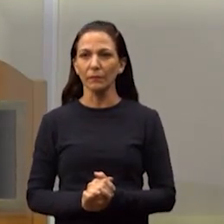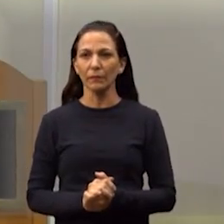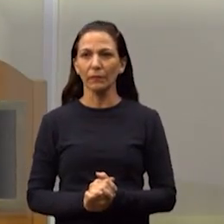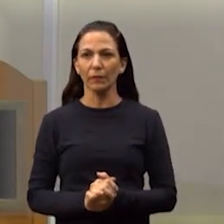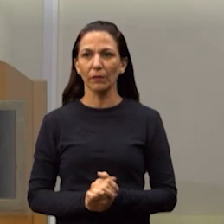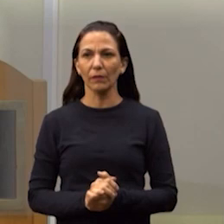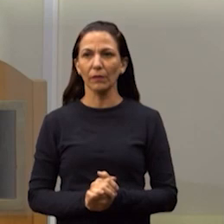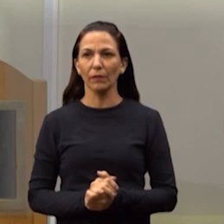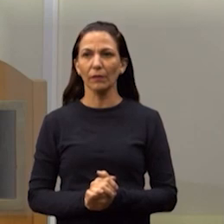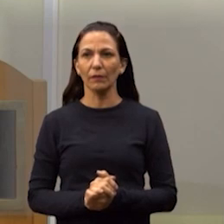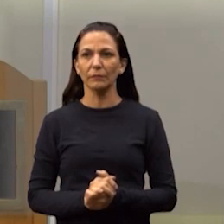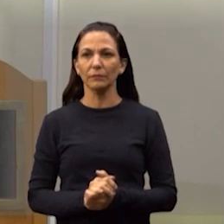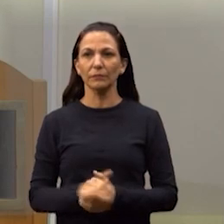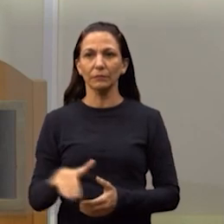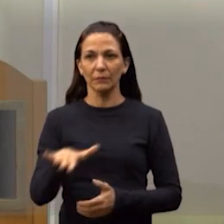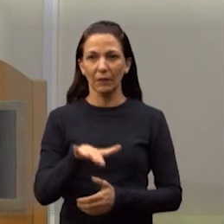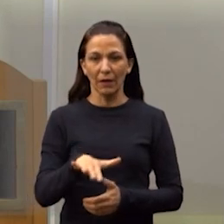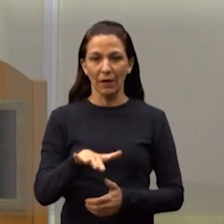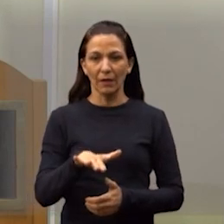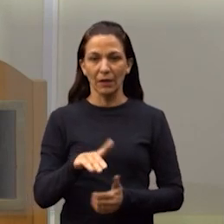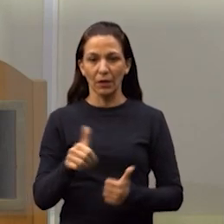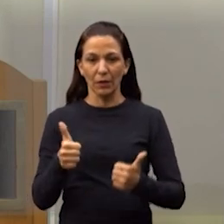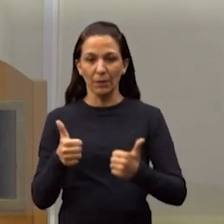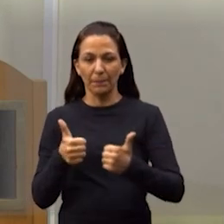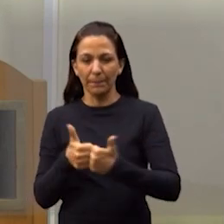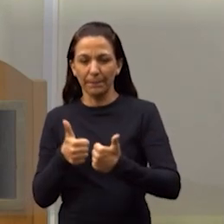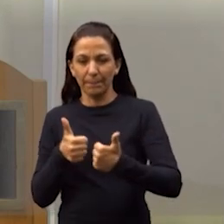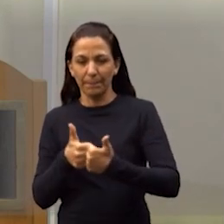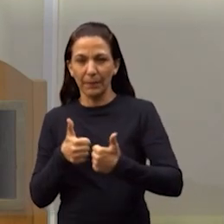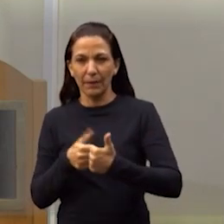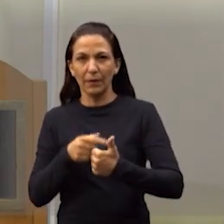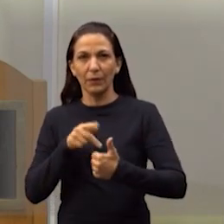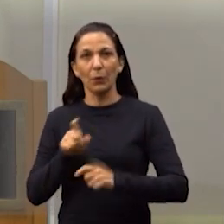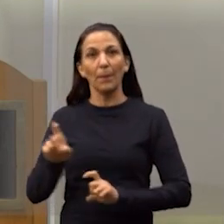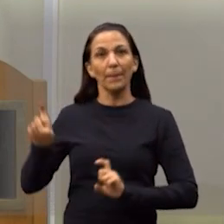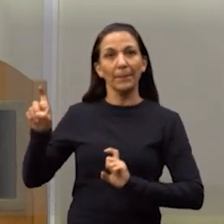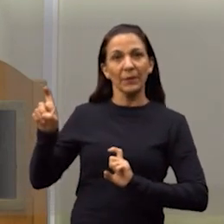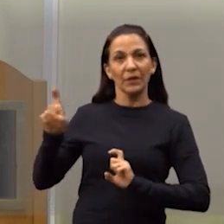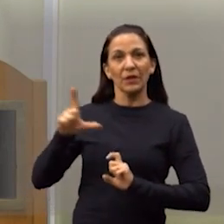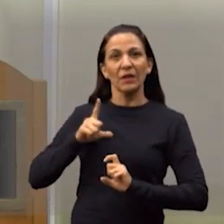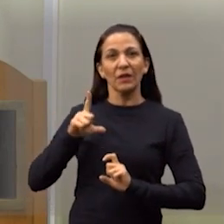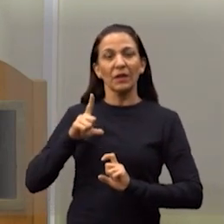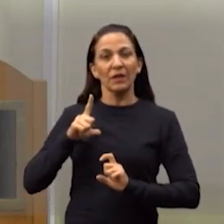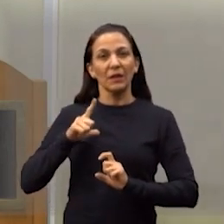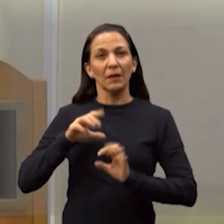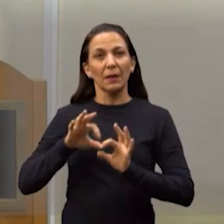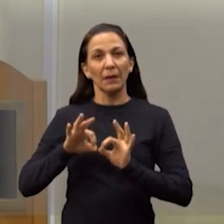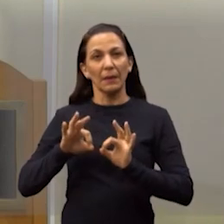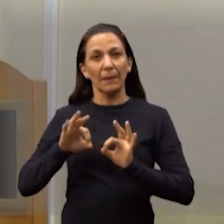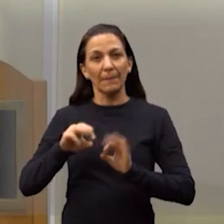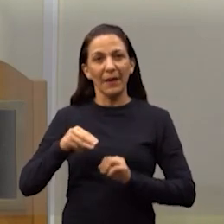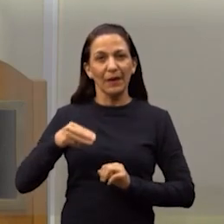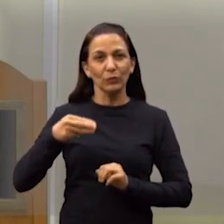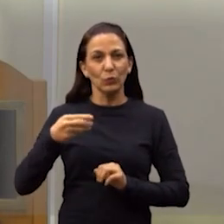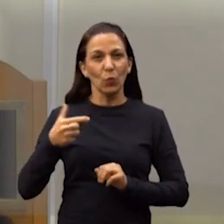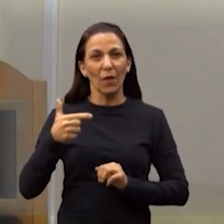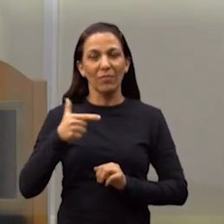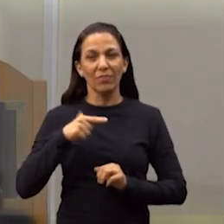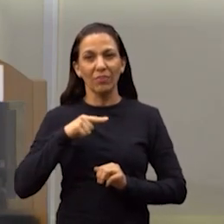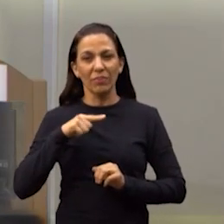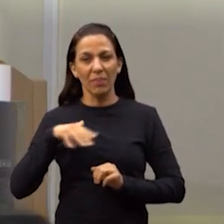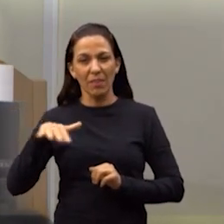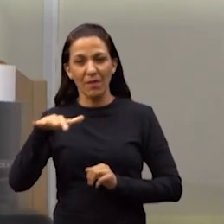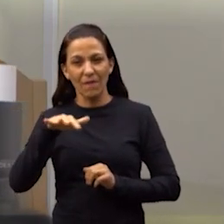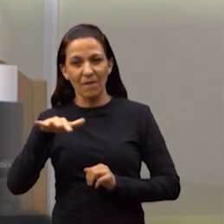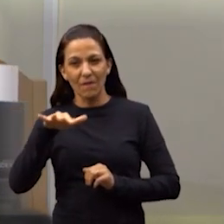uma área anexa ao parque do Pinheirinho com mais de 138 mil metros quadrados está avaliado